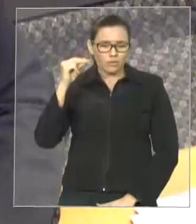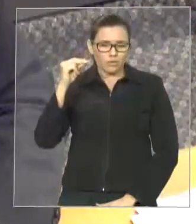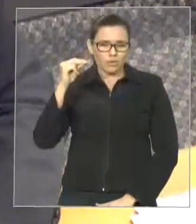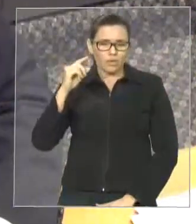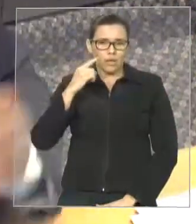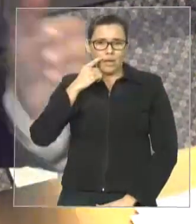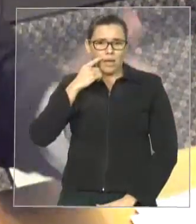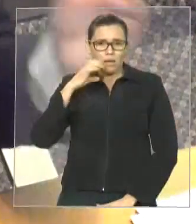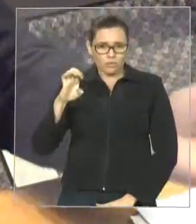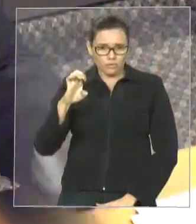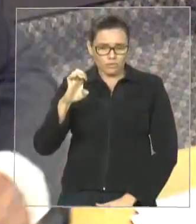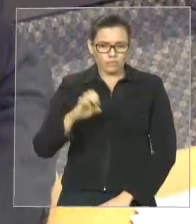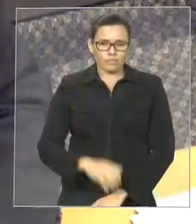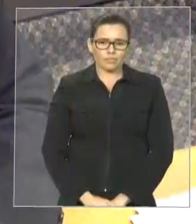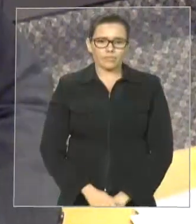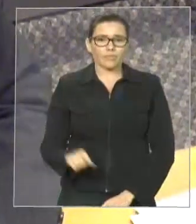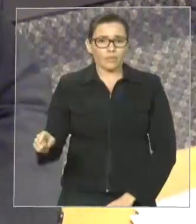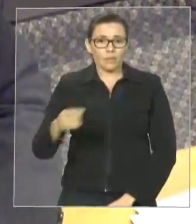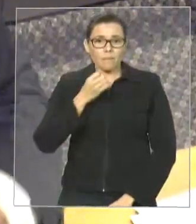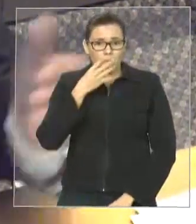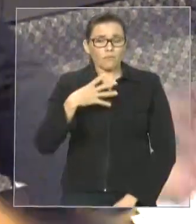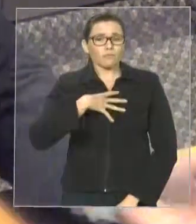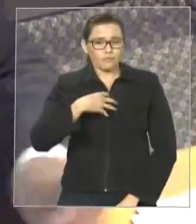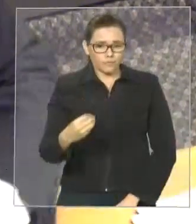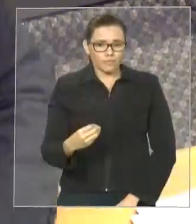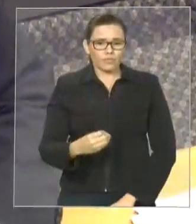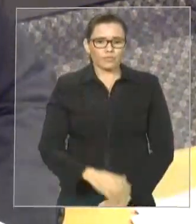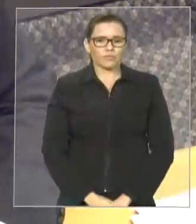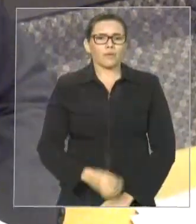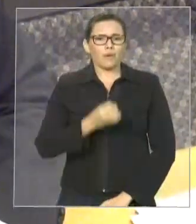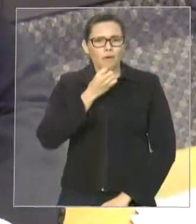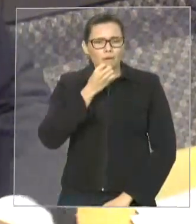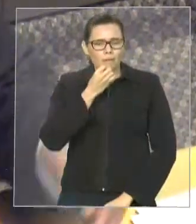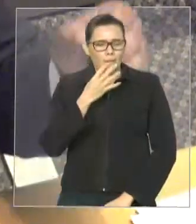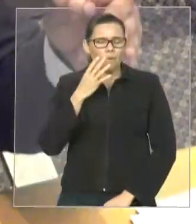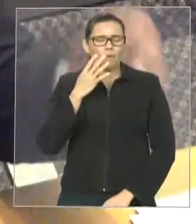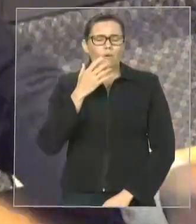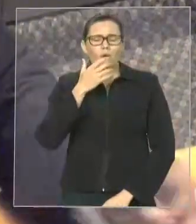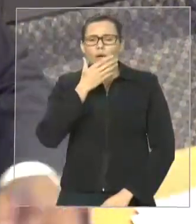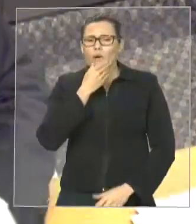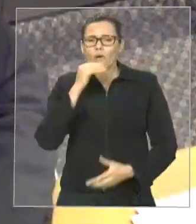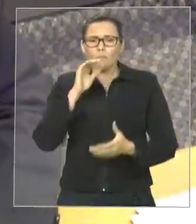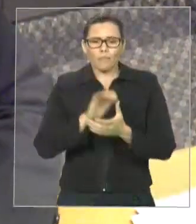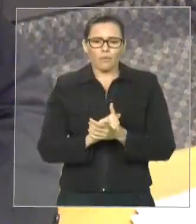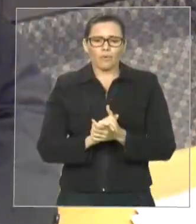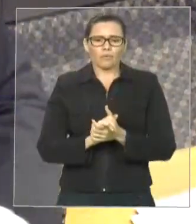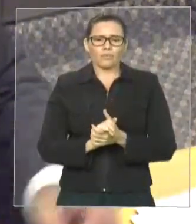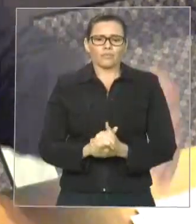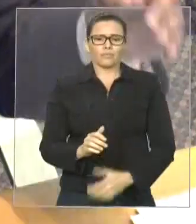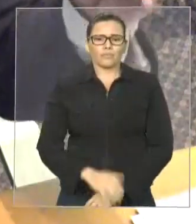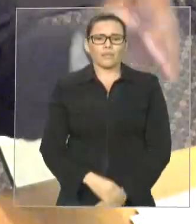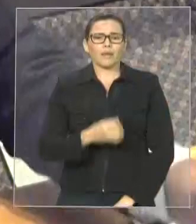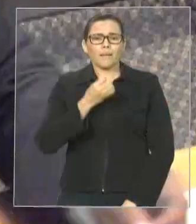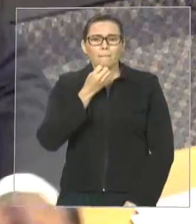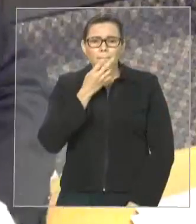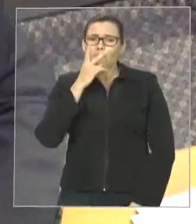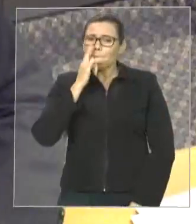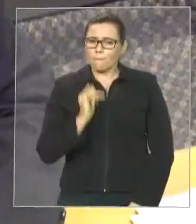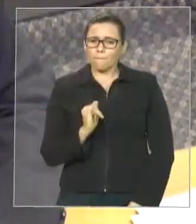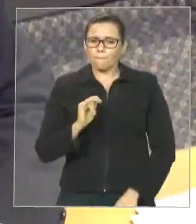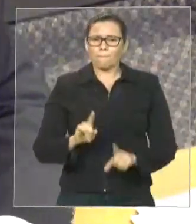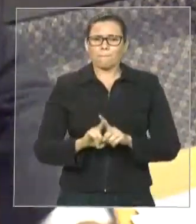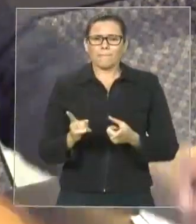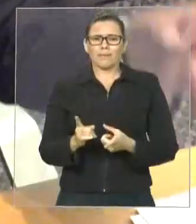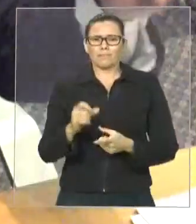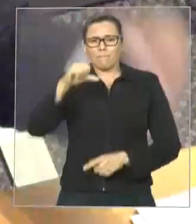filho, ele é um bom marido, é um bom pai, mas é um péssimo prefeito, é um péssimo